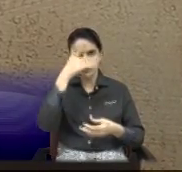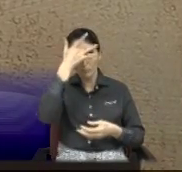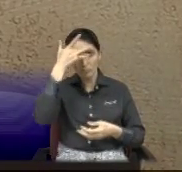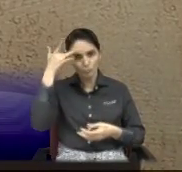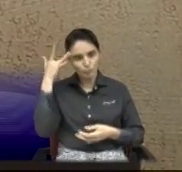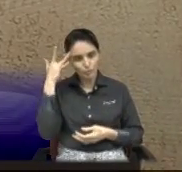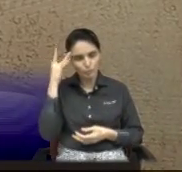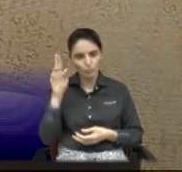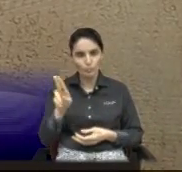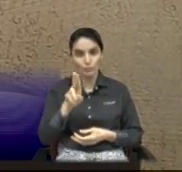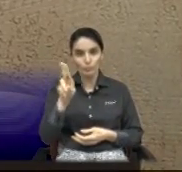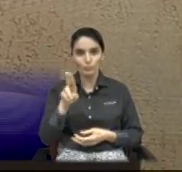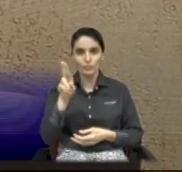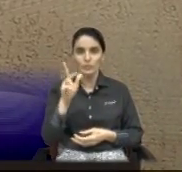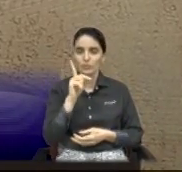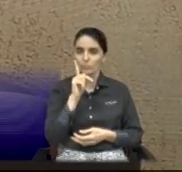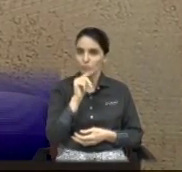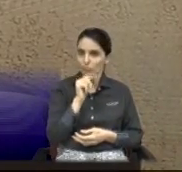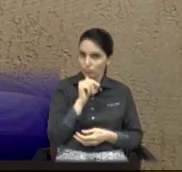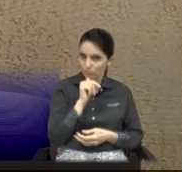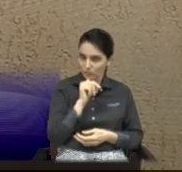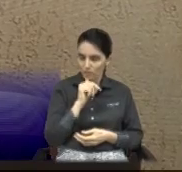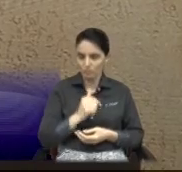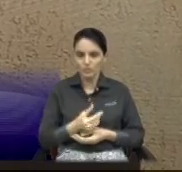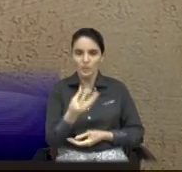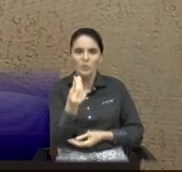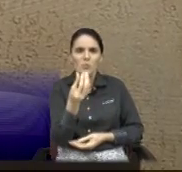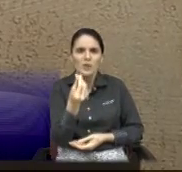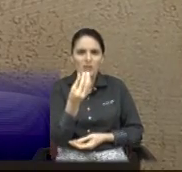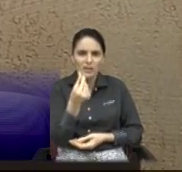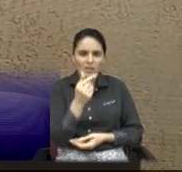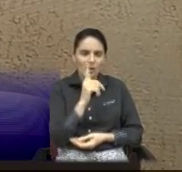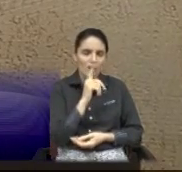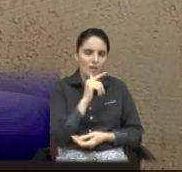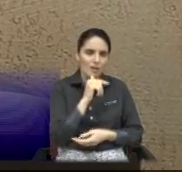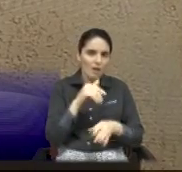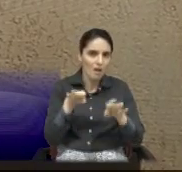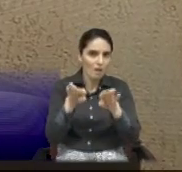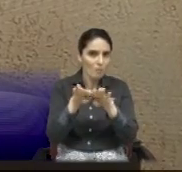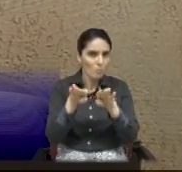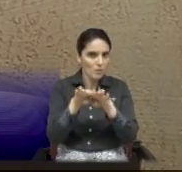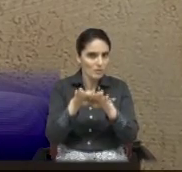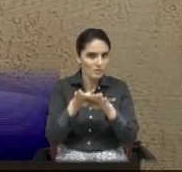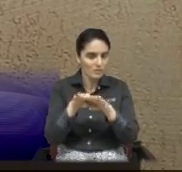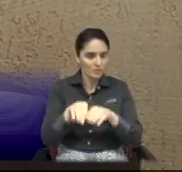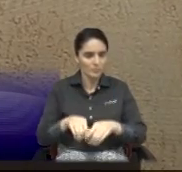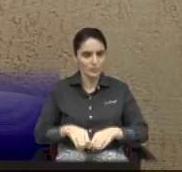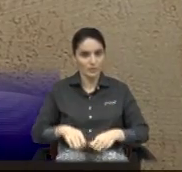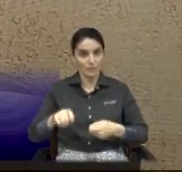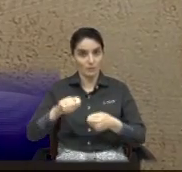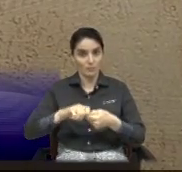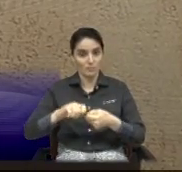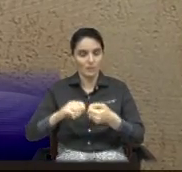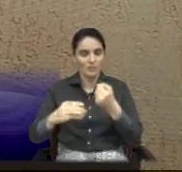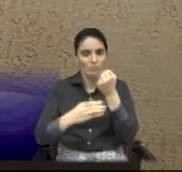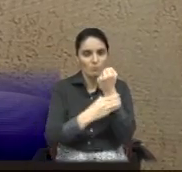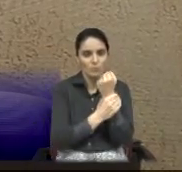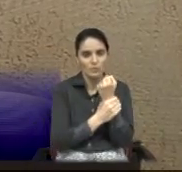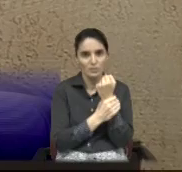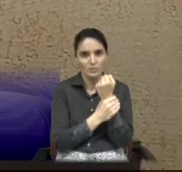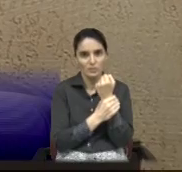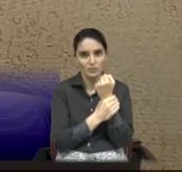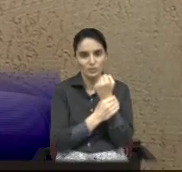das demandas de quantidades e qualidades das águas atuais e futuras, bem como a garantia das condições ambientais necessárias